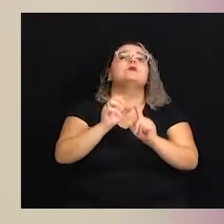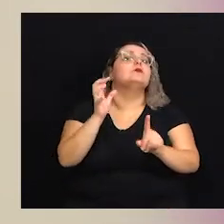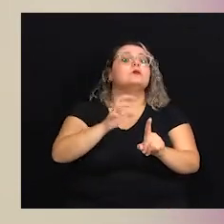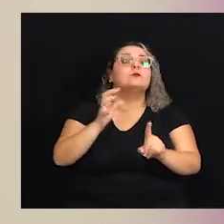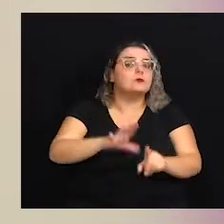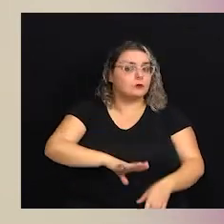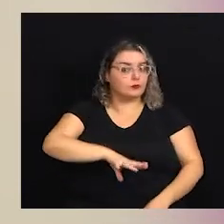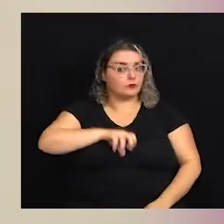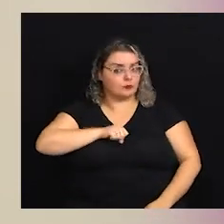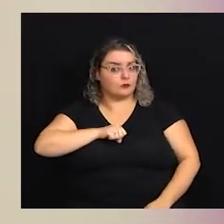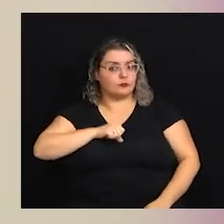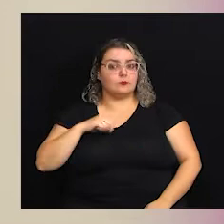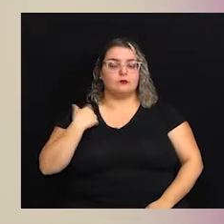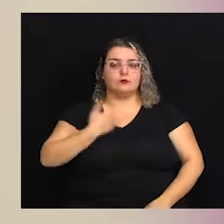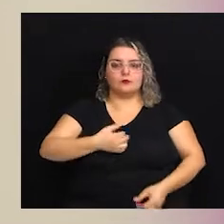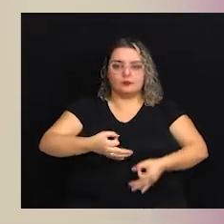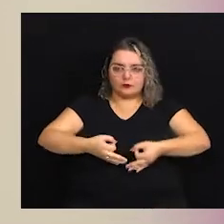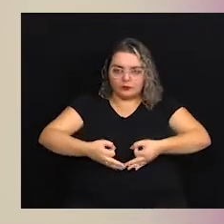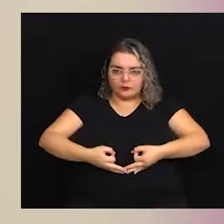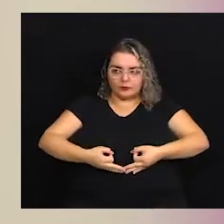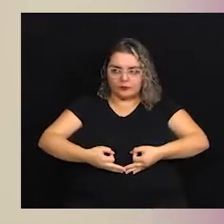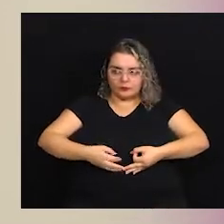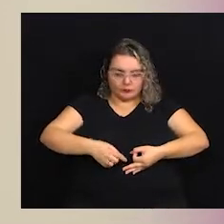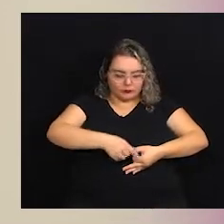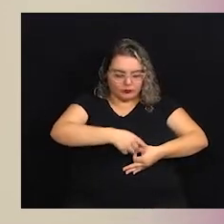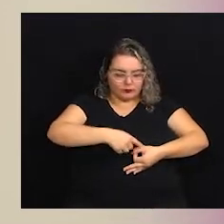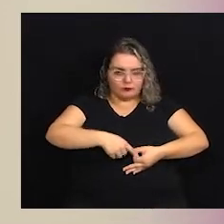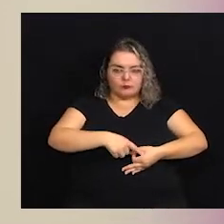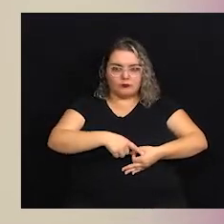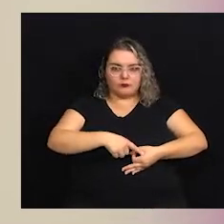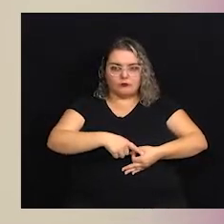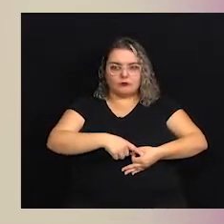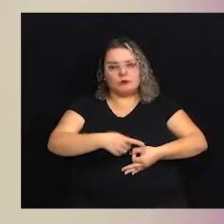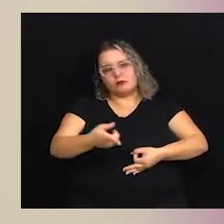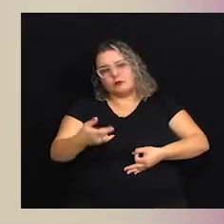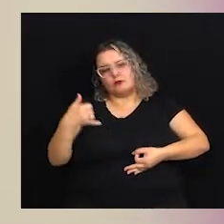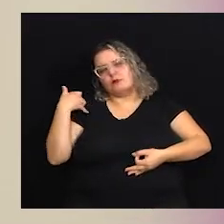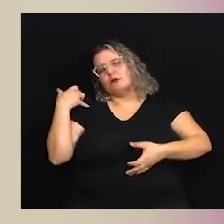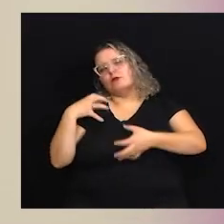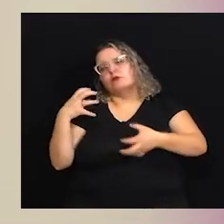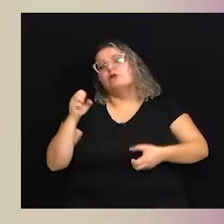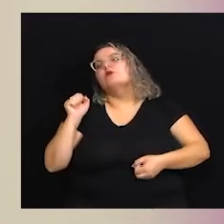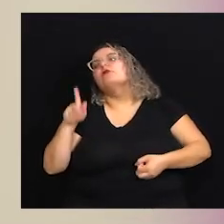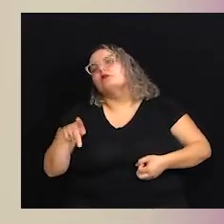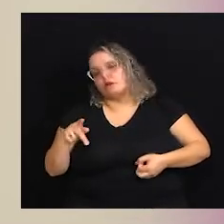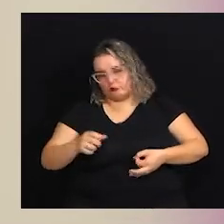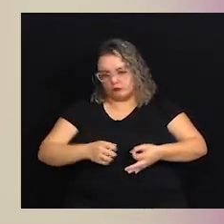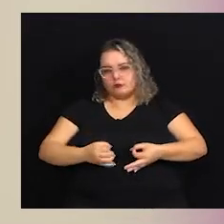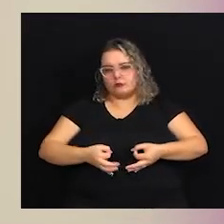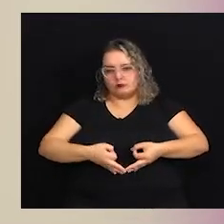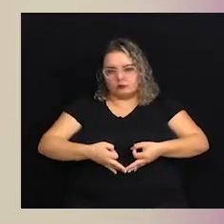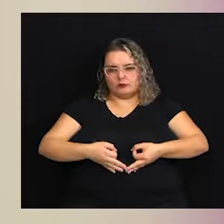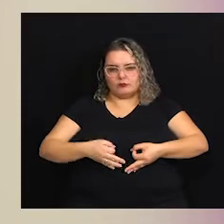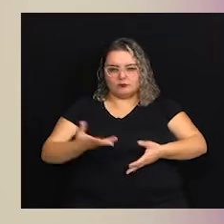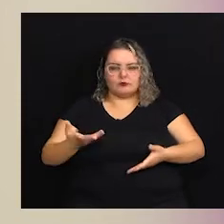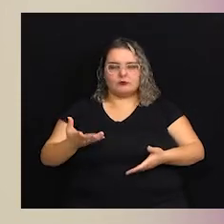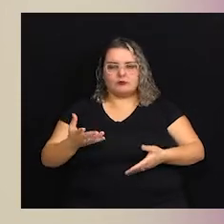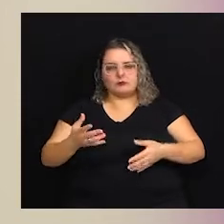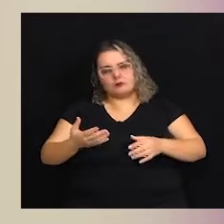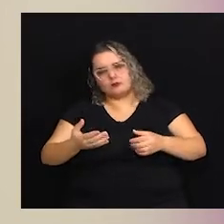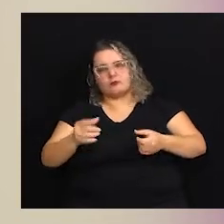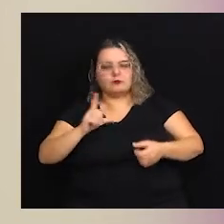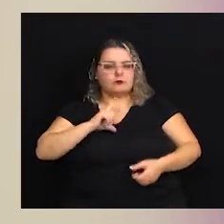menopausa. Os nossos ovários se aposentam. É como se cada uma de nós nascesse com uma conta